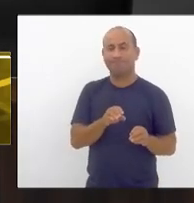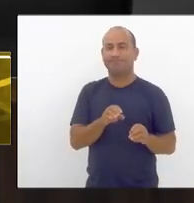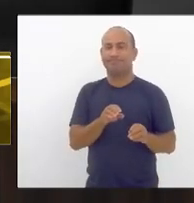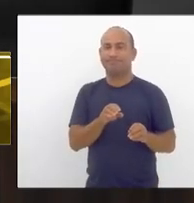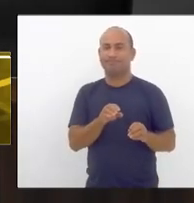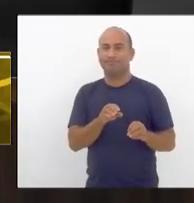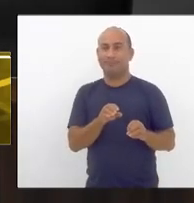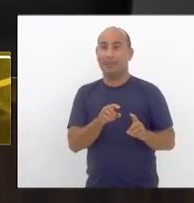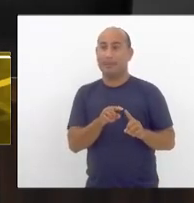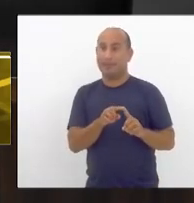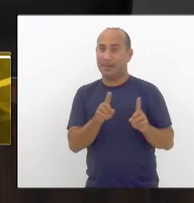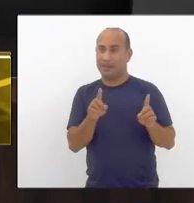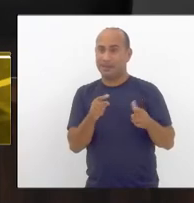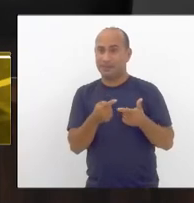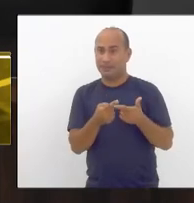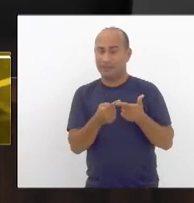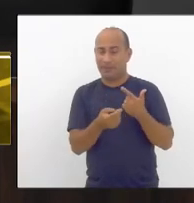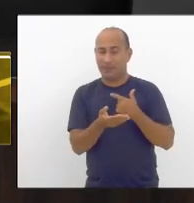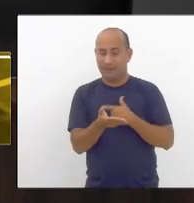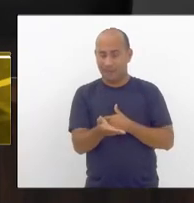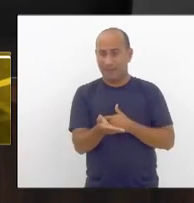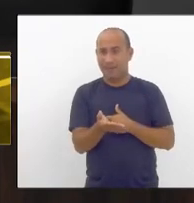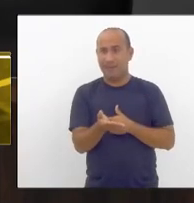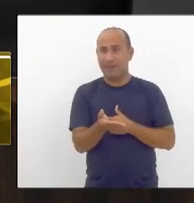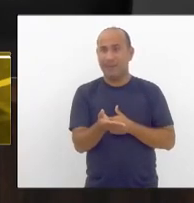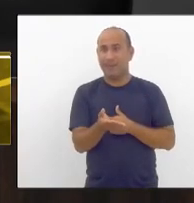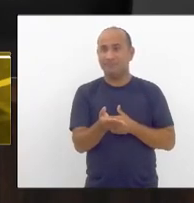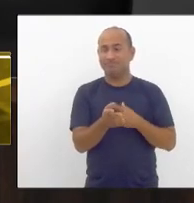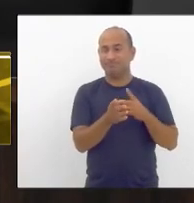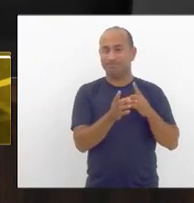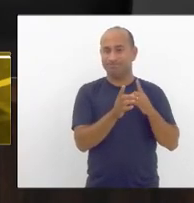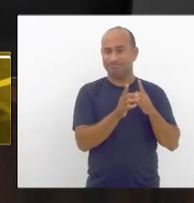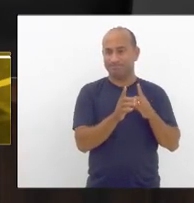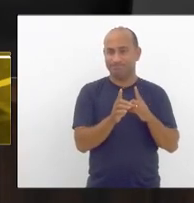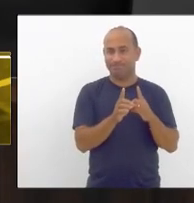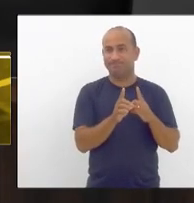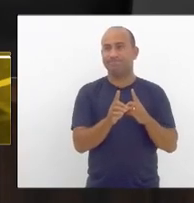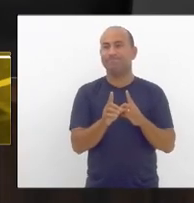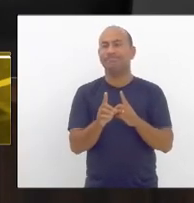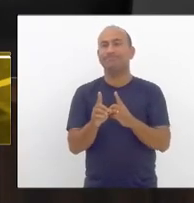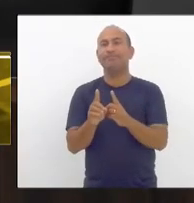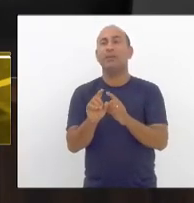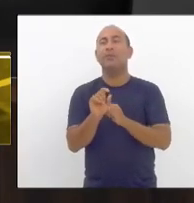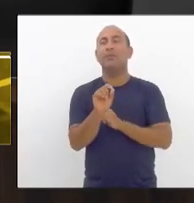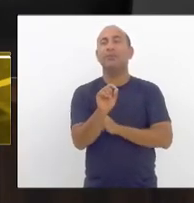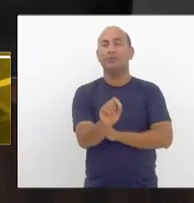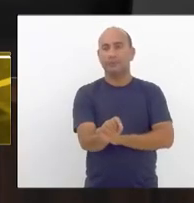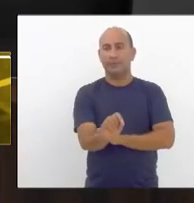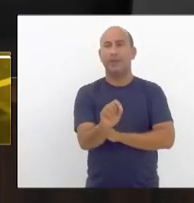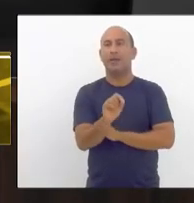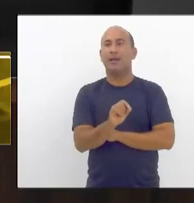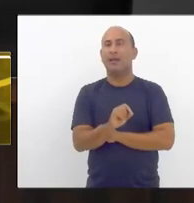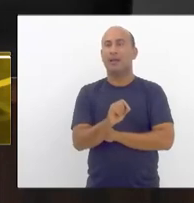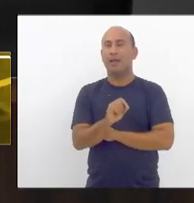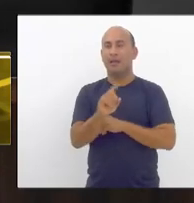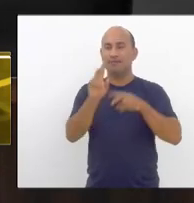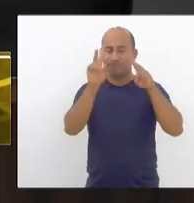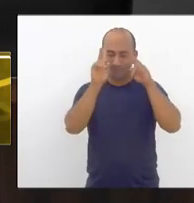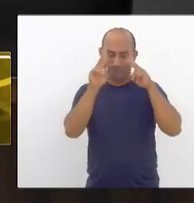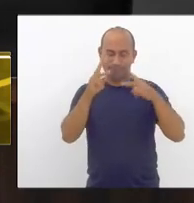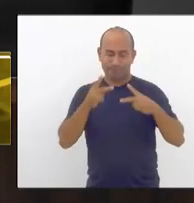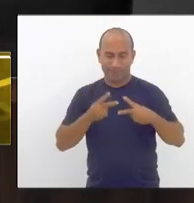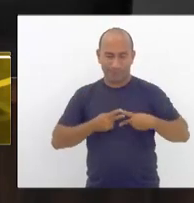é por isso mas porque ele tá seguindo os passos que são de humanidade de